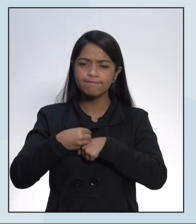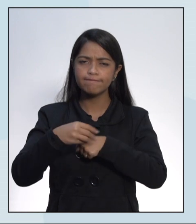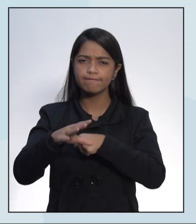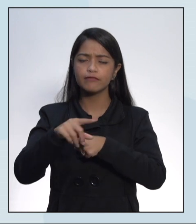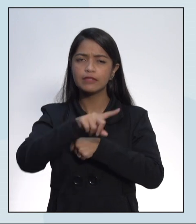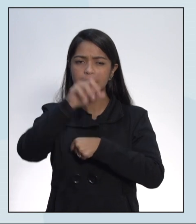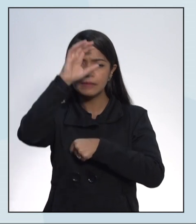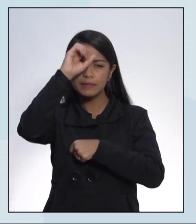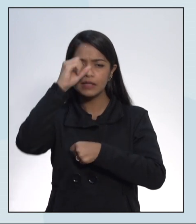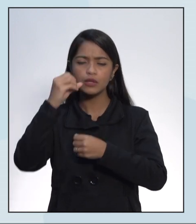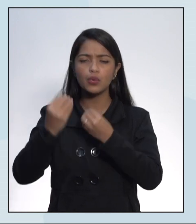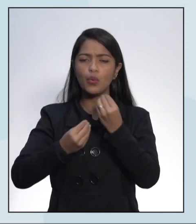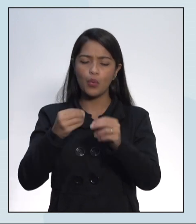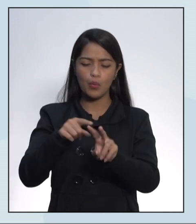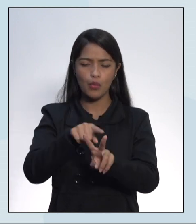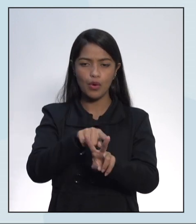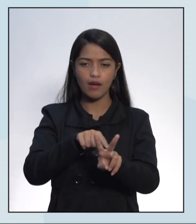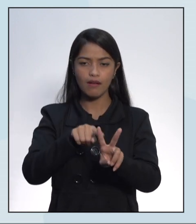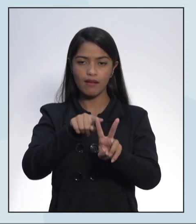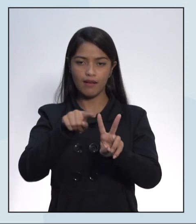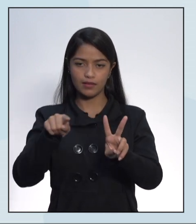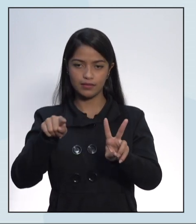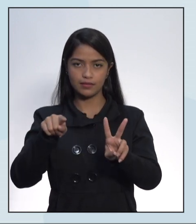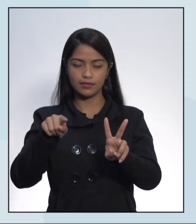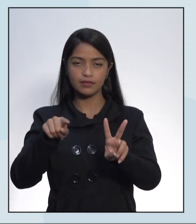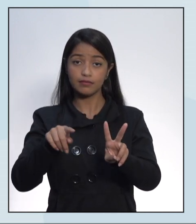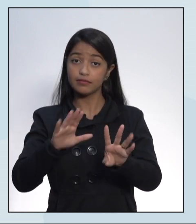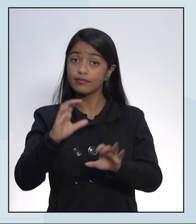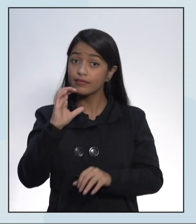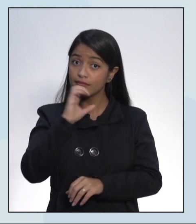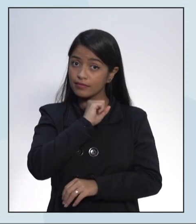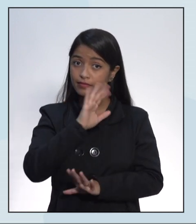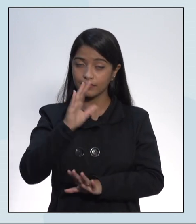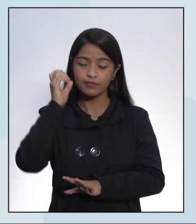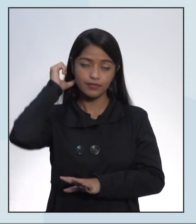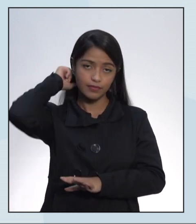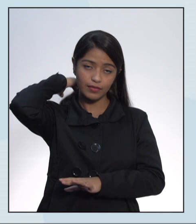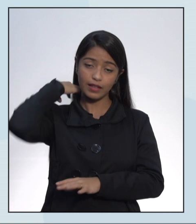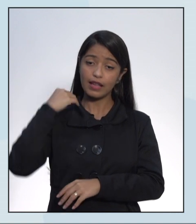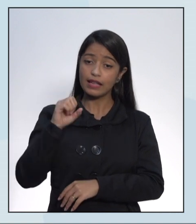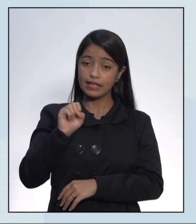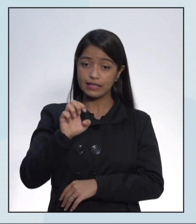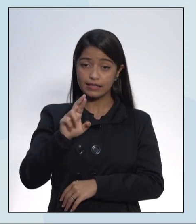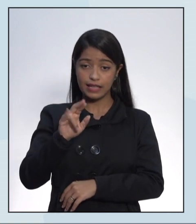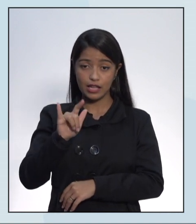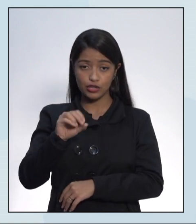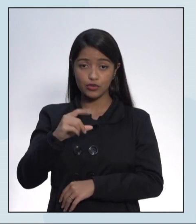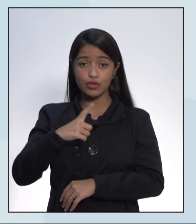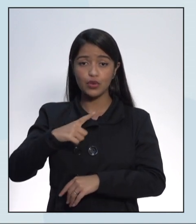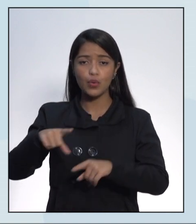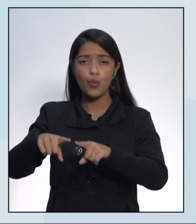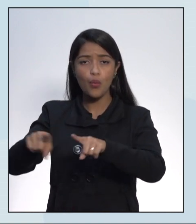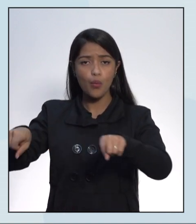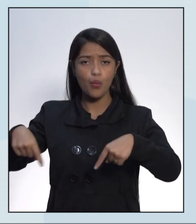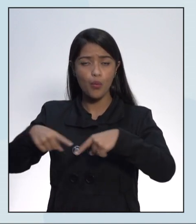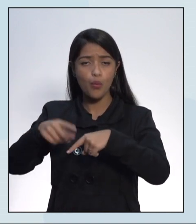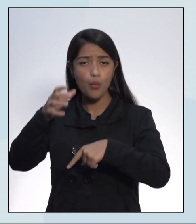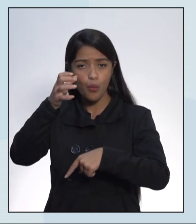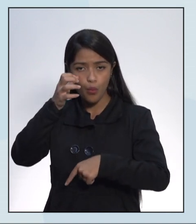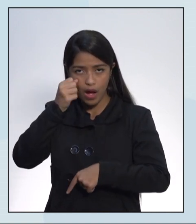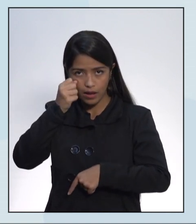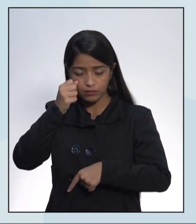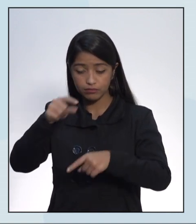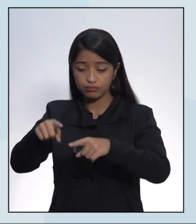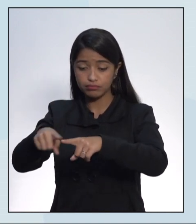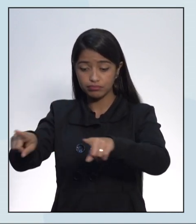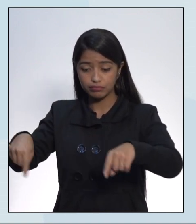de raiz. Agora vamos lá, rapidinho, hein? Sabendo que Sérgio possui um quarto quadrado com 9 metros de área,